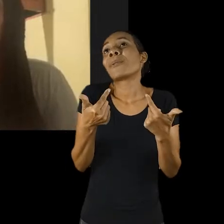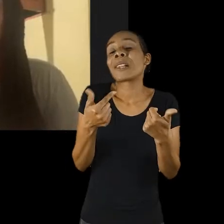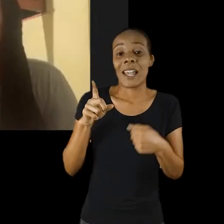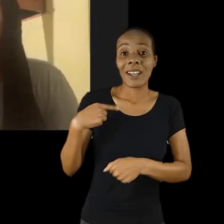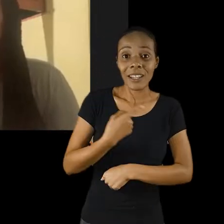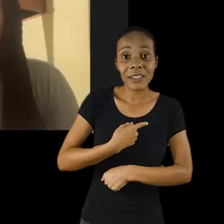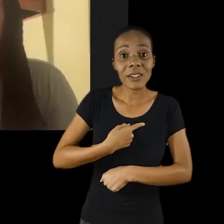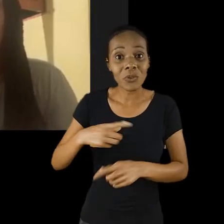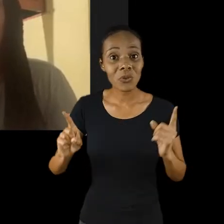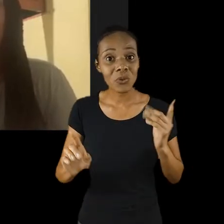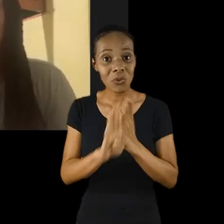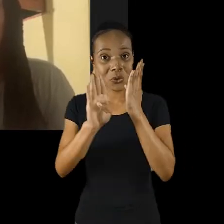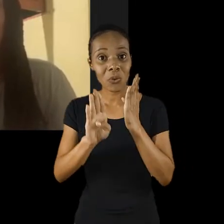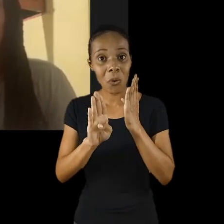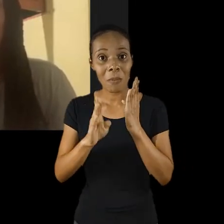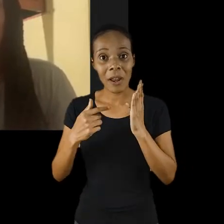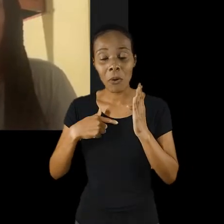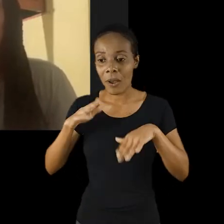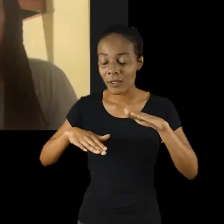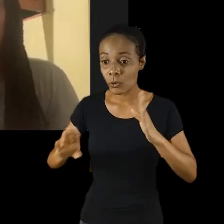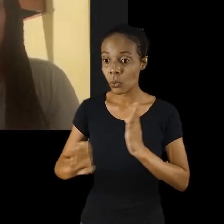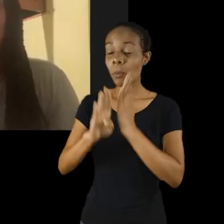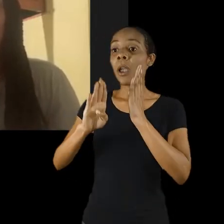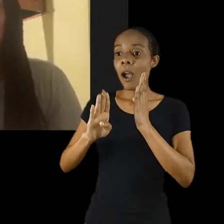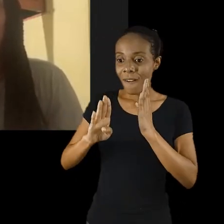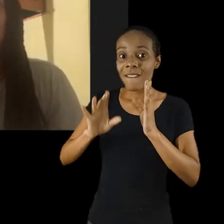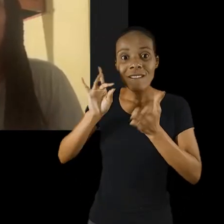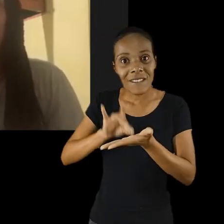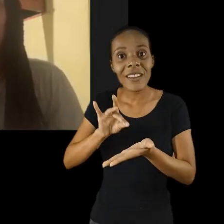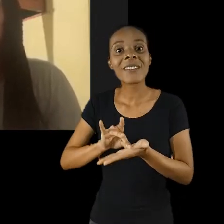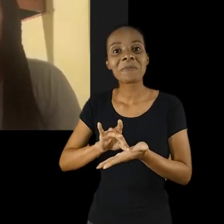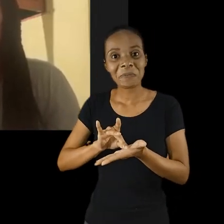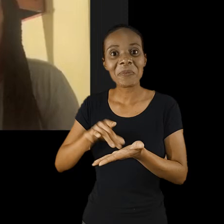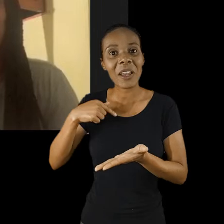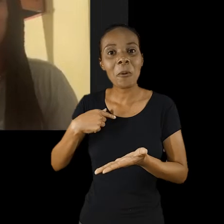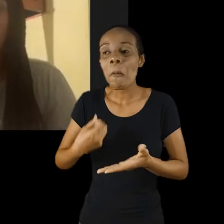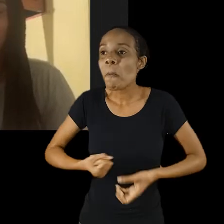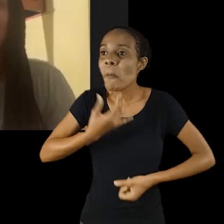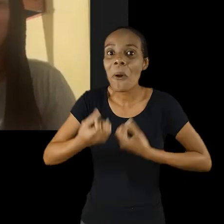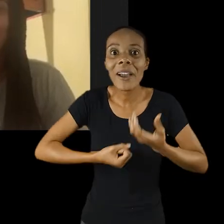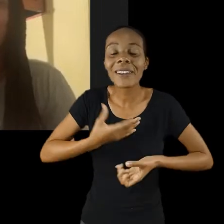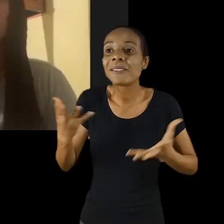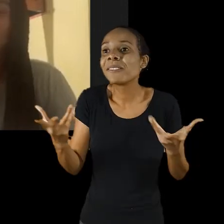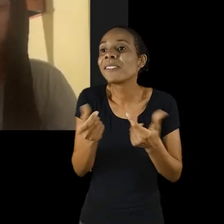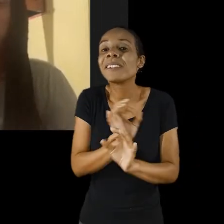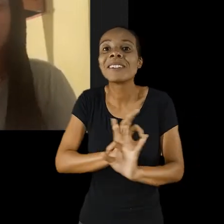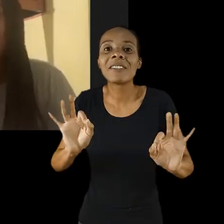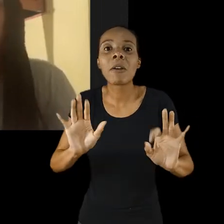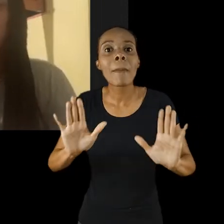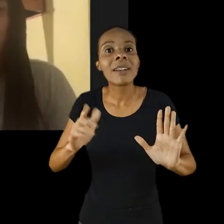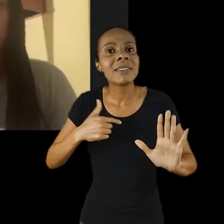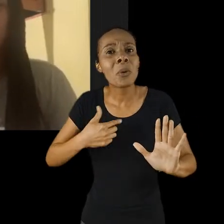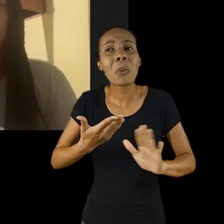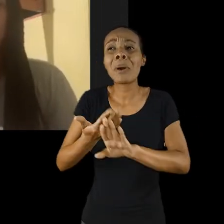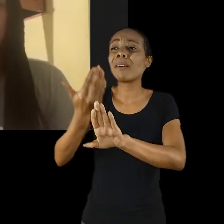né? Que nem eu me descobri e falei, porra, verdade, eu sou um poeta incrível, mas custei e tive medo para assumir isso. Inclusive,